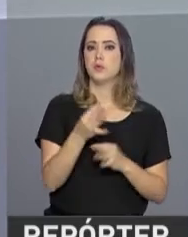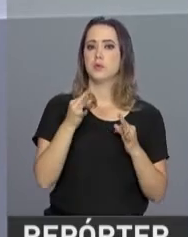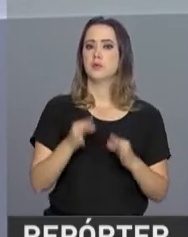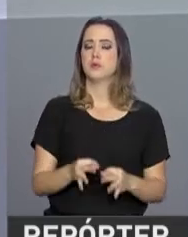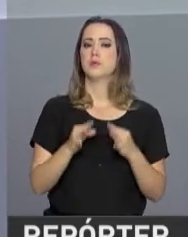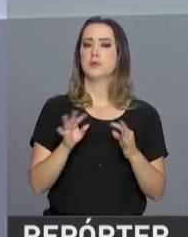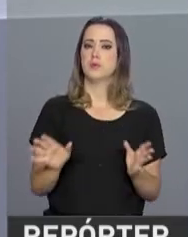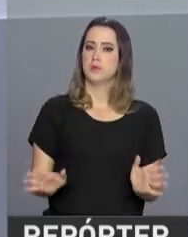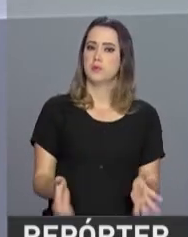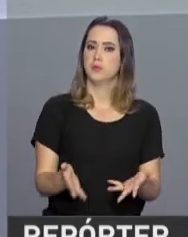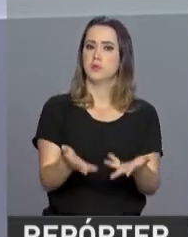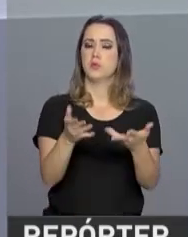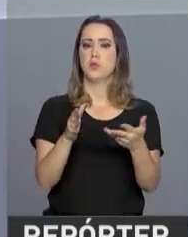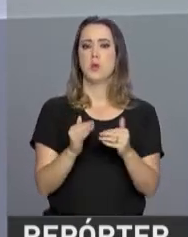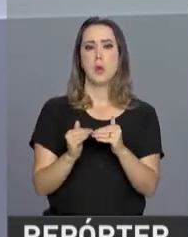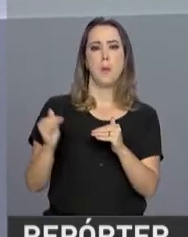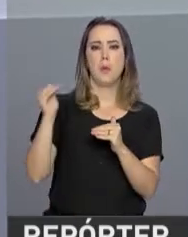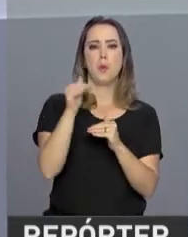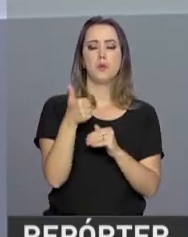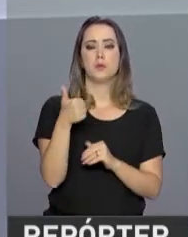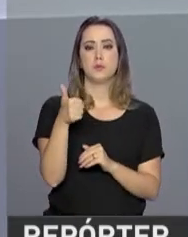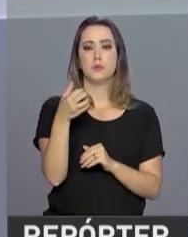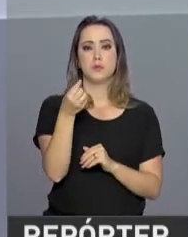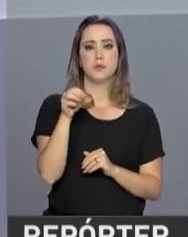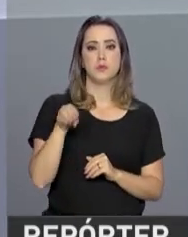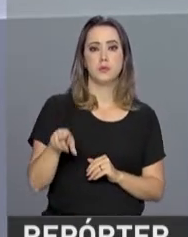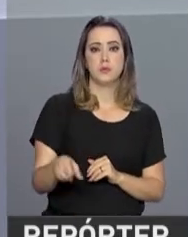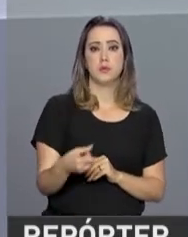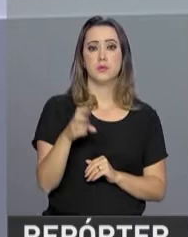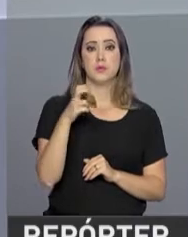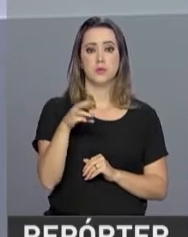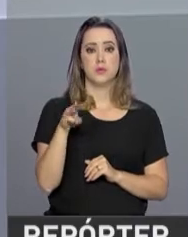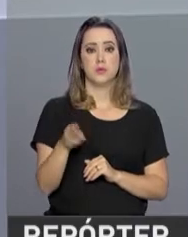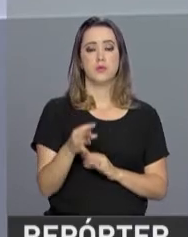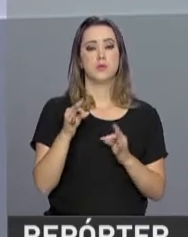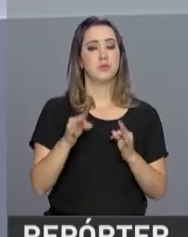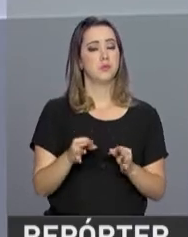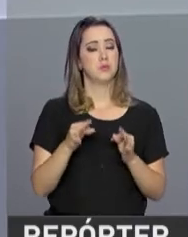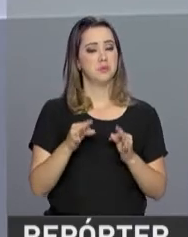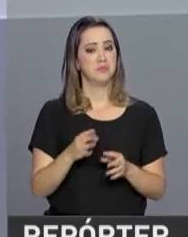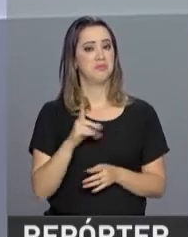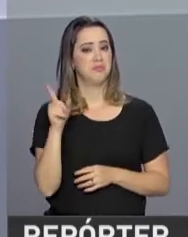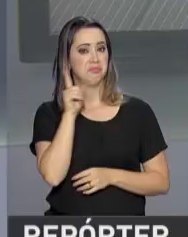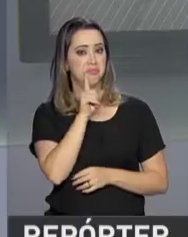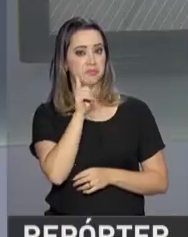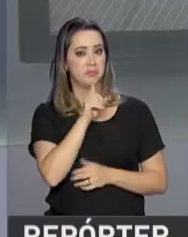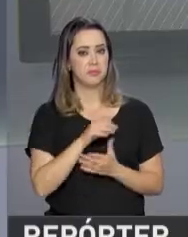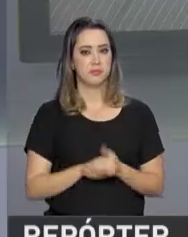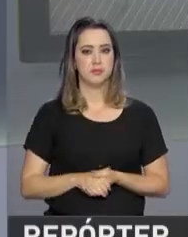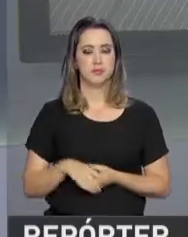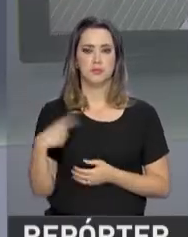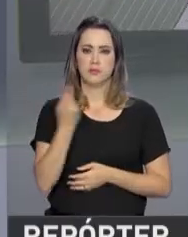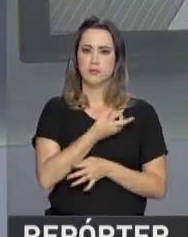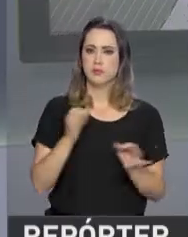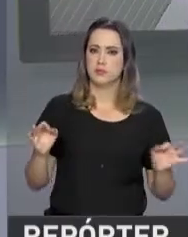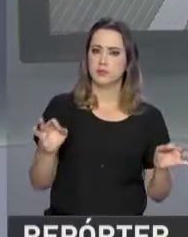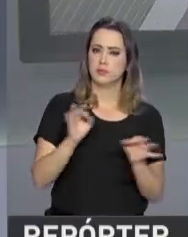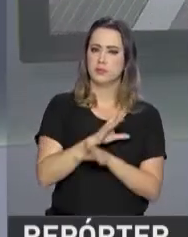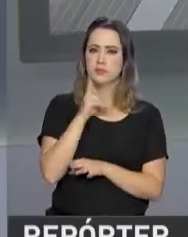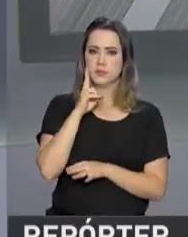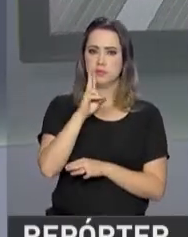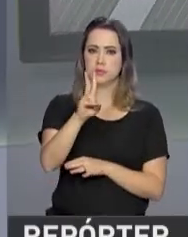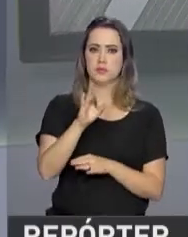de toneladas do grão, um pouco acima dos 116 milhões e meio dos americanos. E nós ficamos por